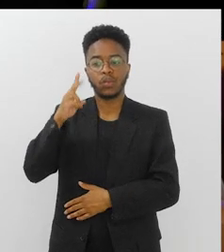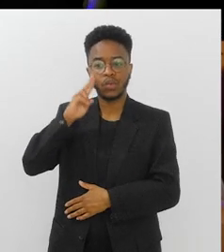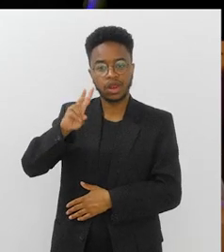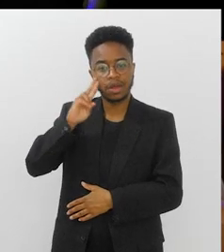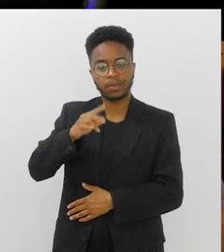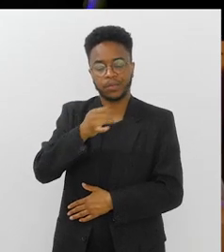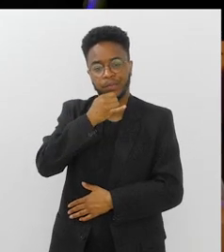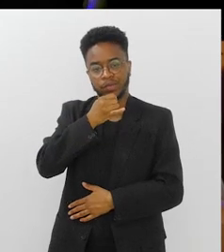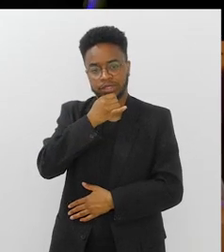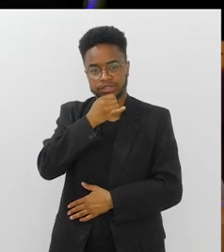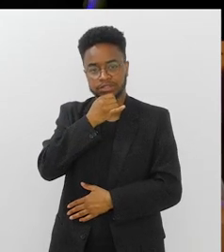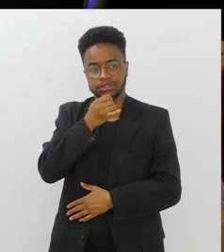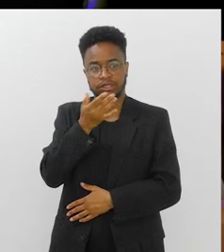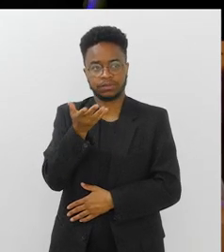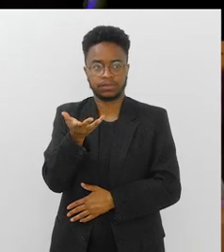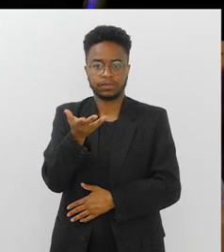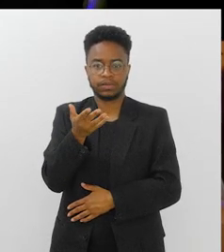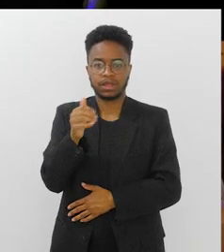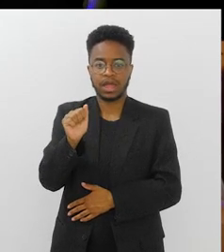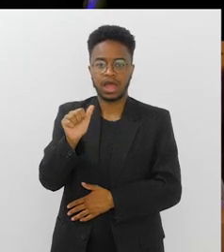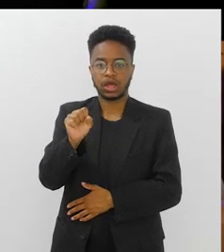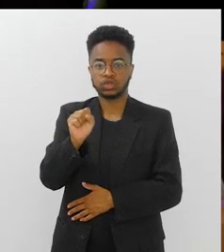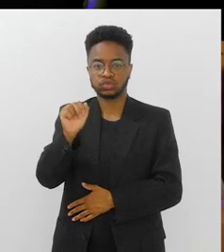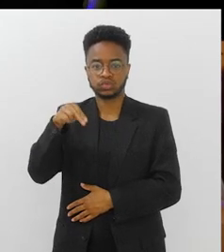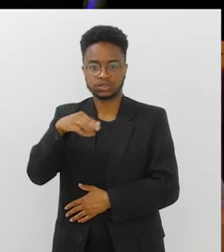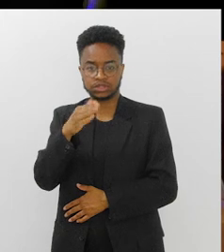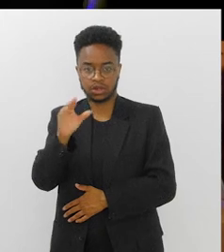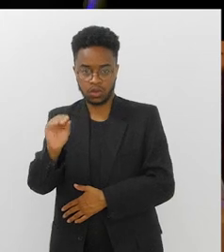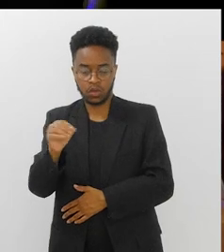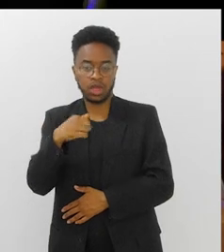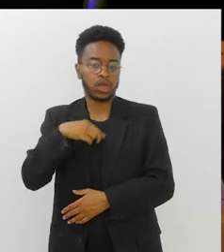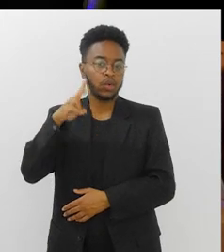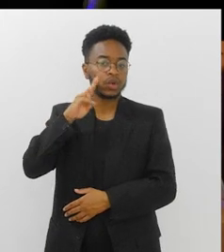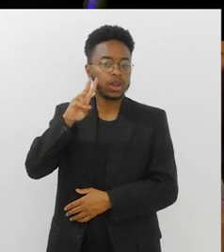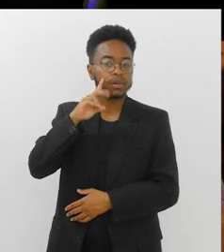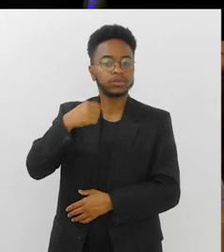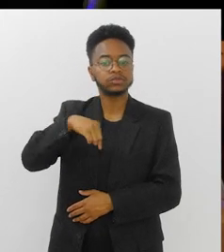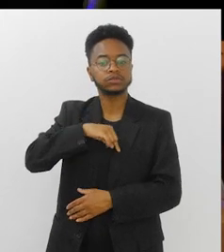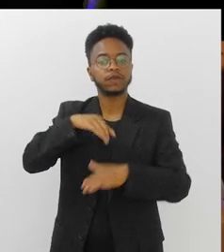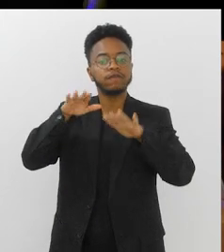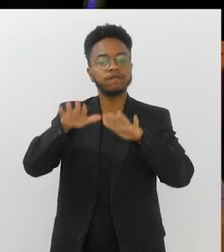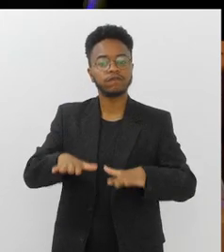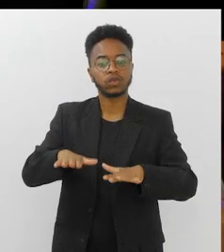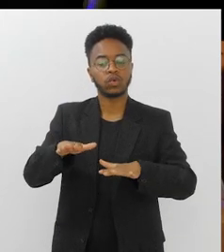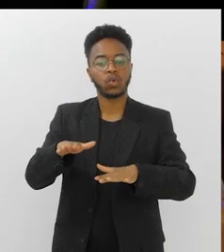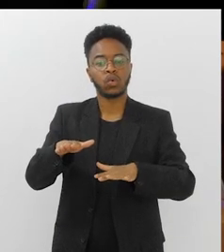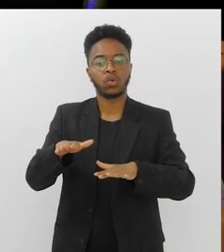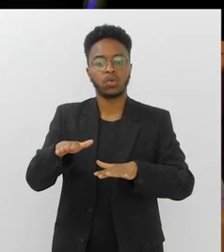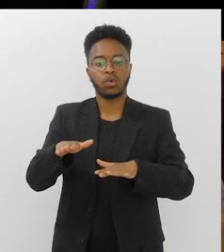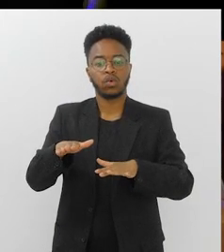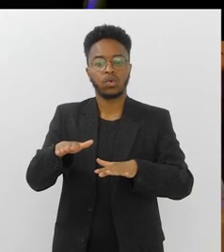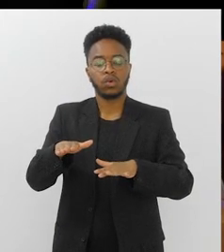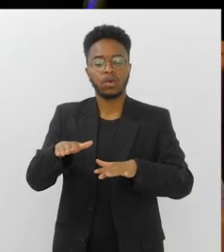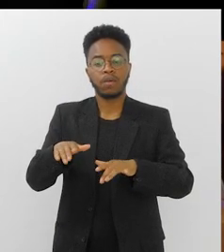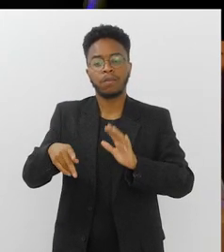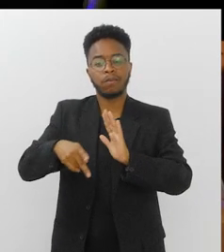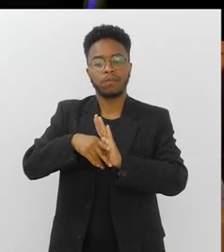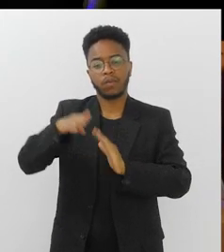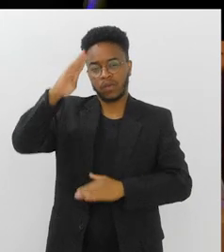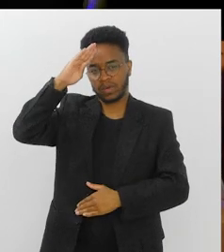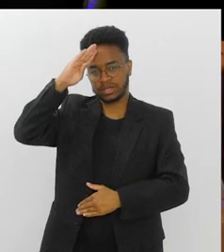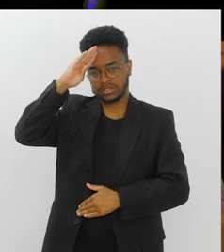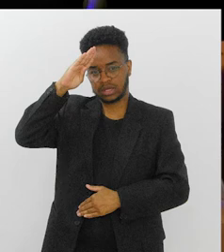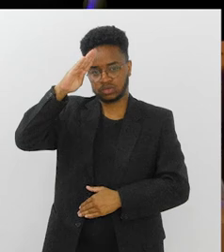lembro por exemplo em Assunção Eu lembro que a gente ficou eh hospedado num quartel do